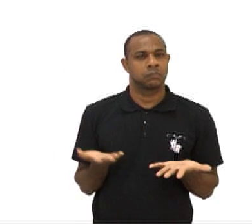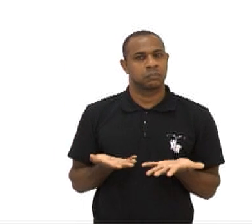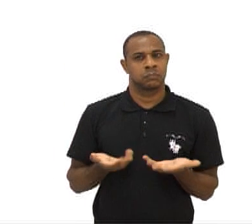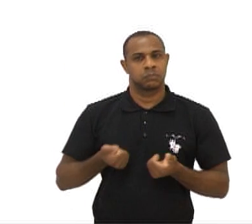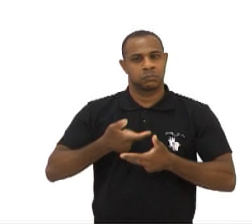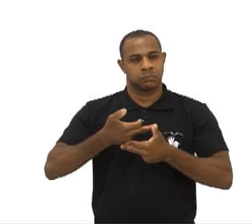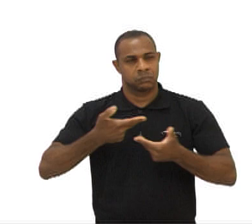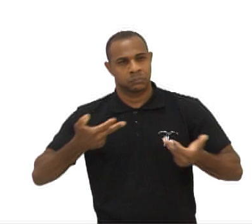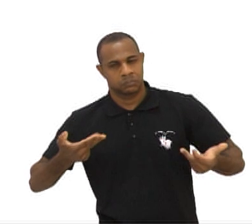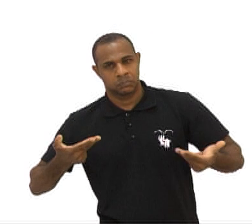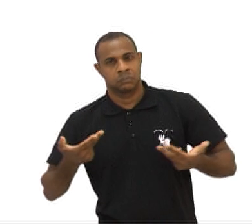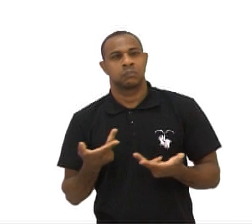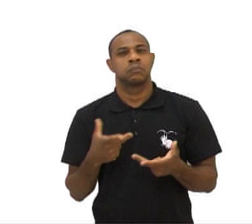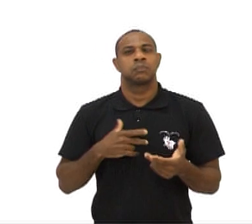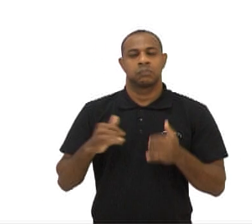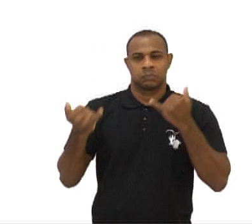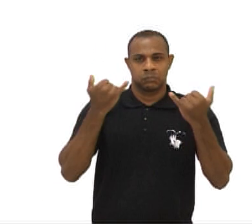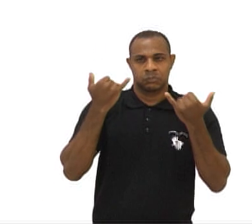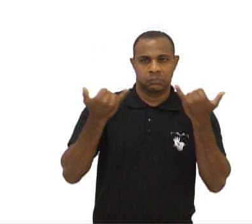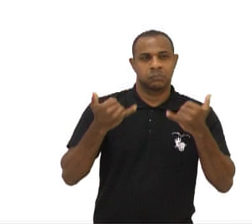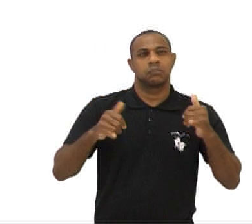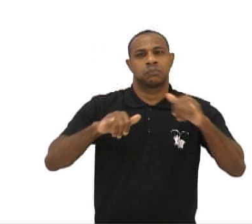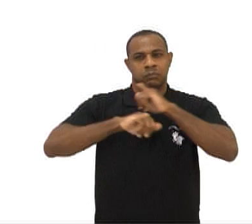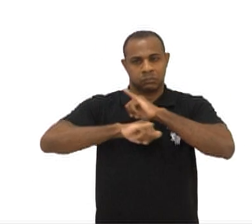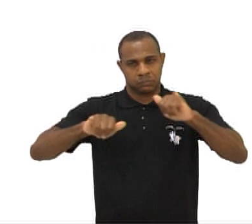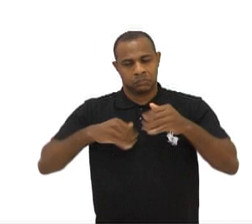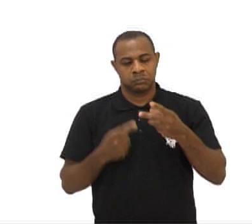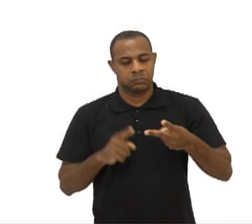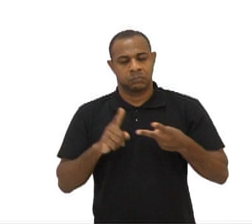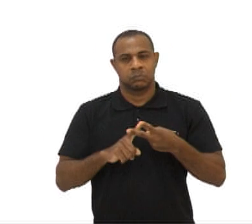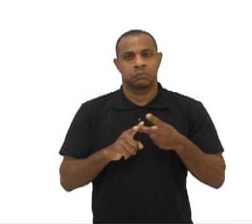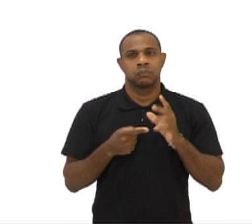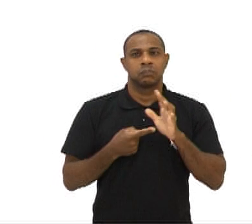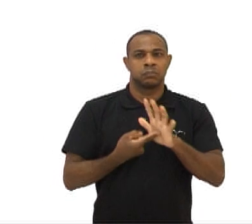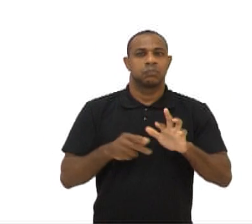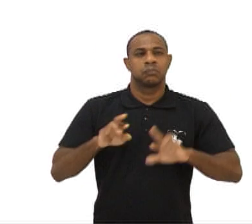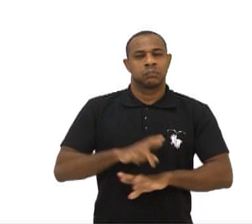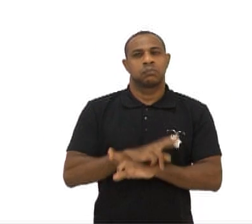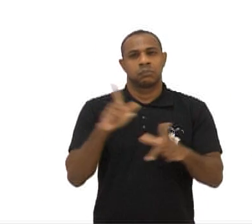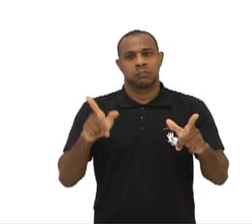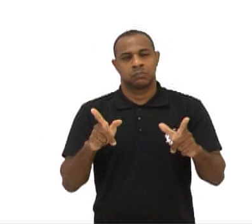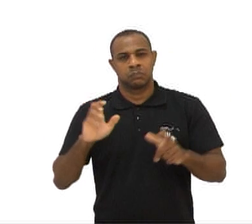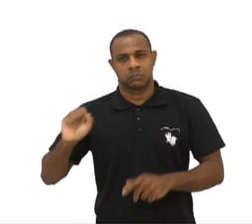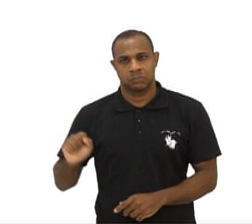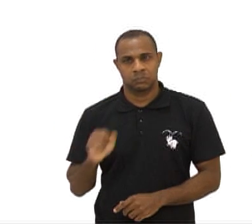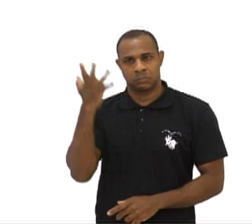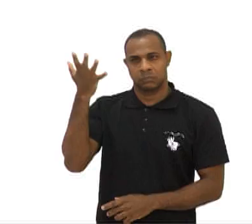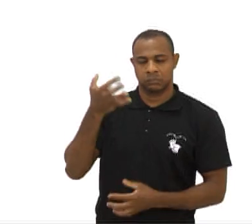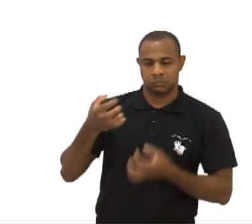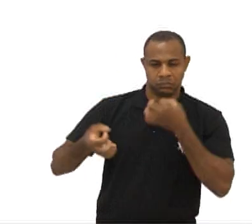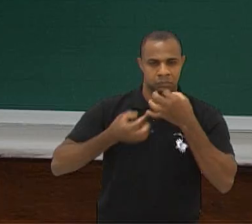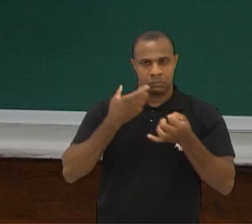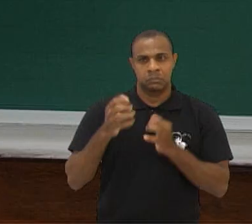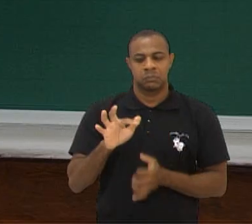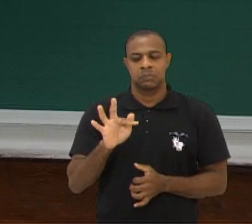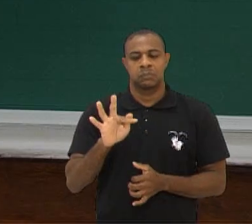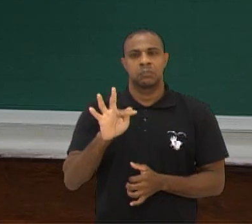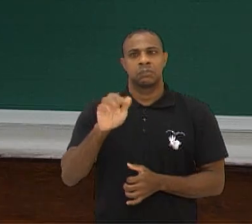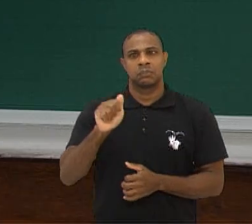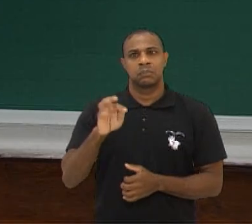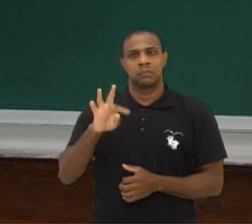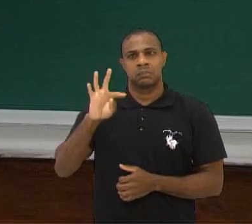elementos composicionais da notícia. Vamos analisar as diferenças entre fato e opinião. Né? Algumas